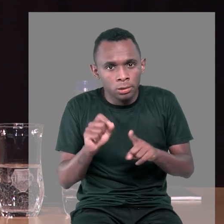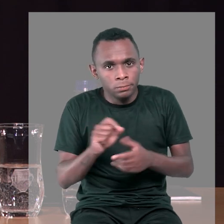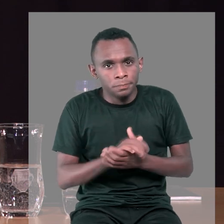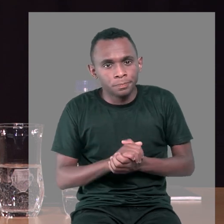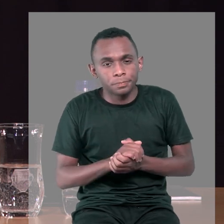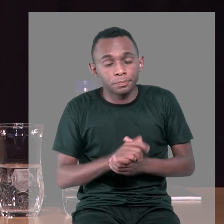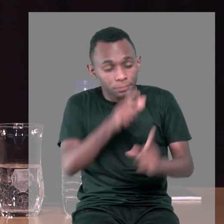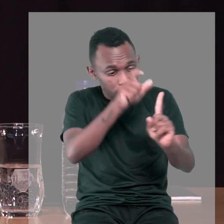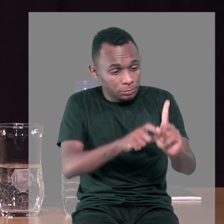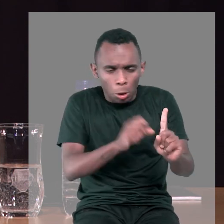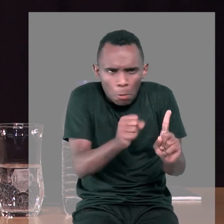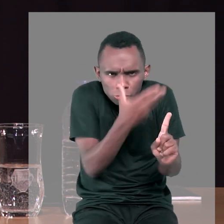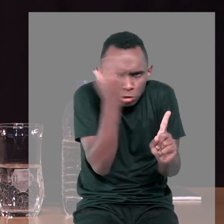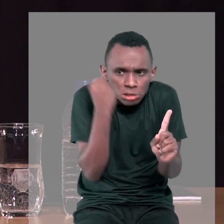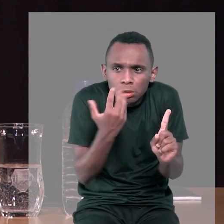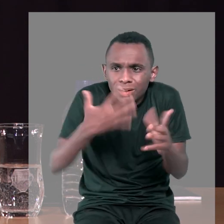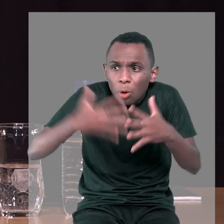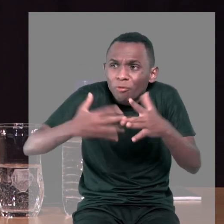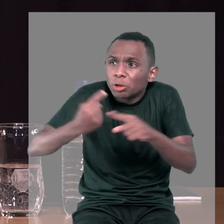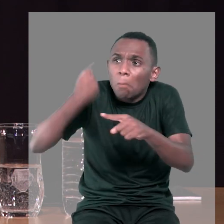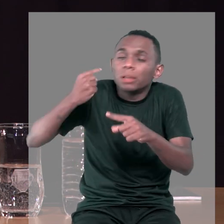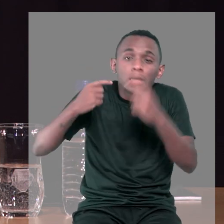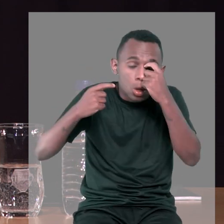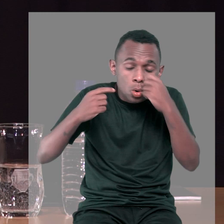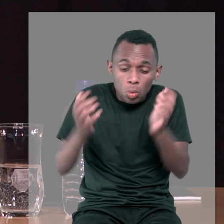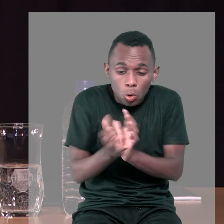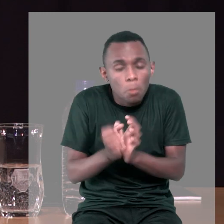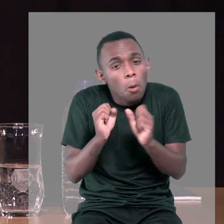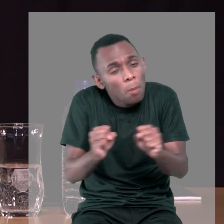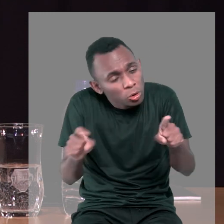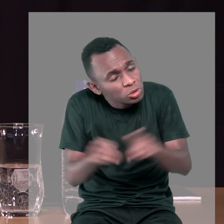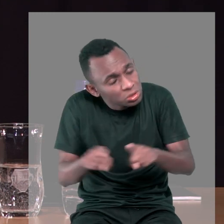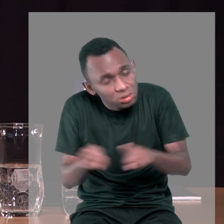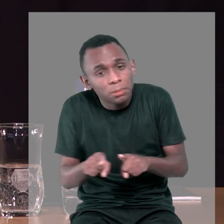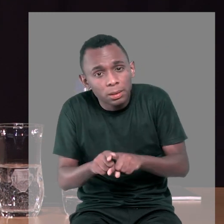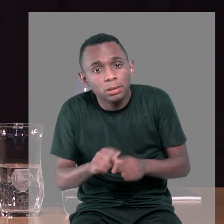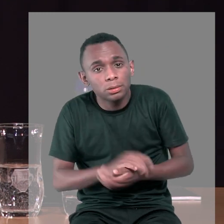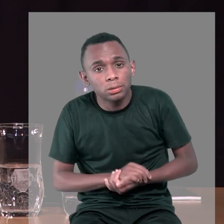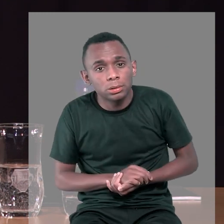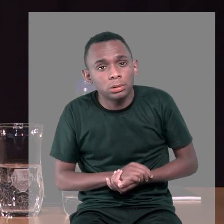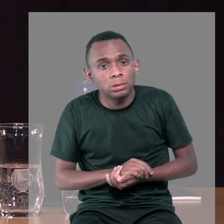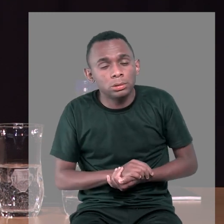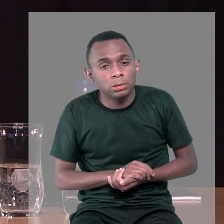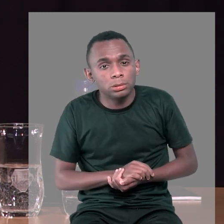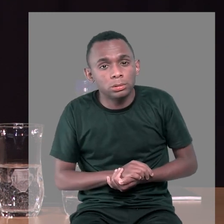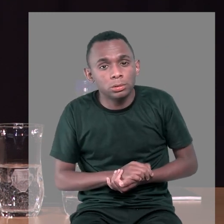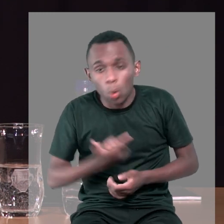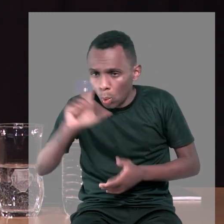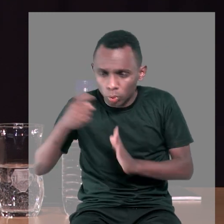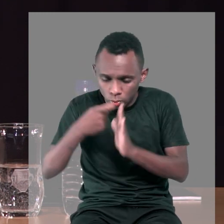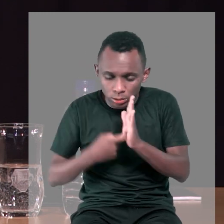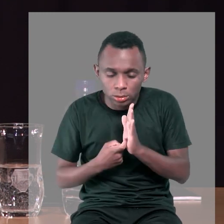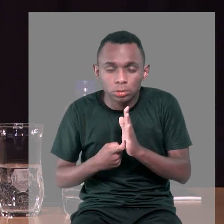Eichmann, um texto que Arendt escreve no comecinho também dos anos 60, então um texto que se chama Verdade